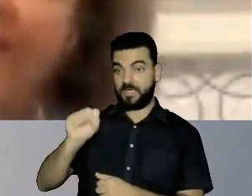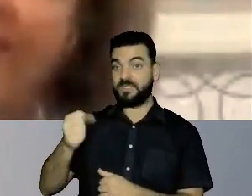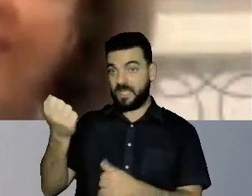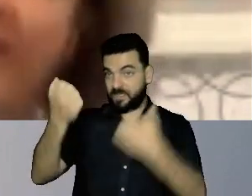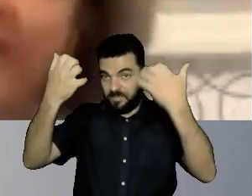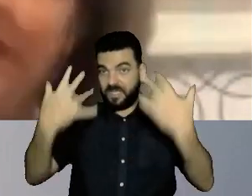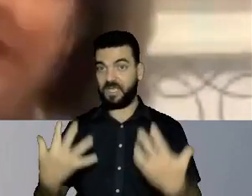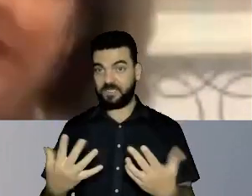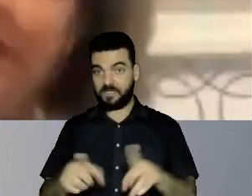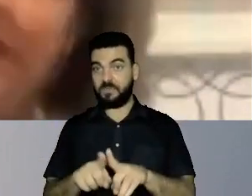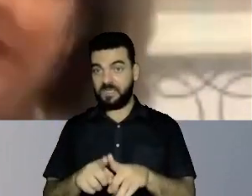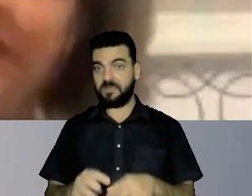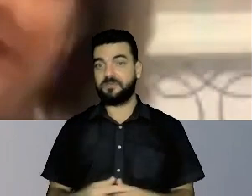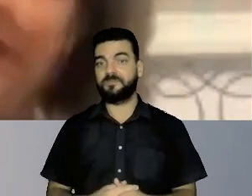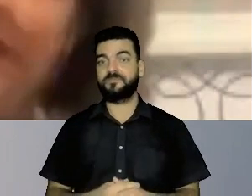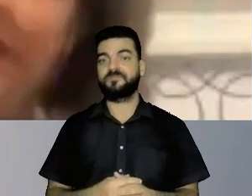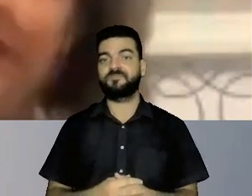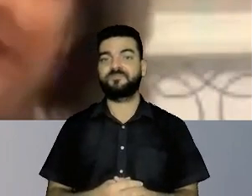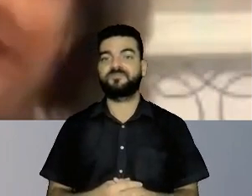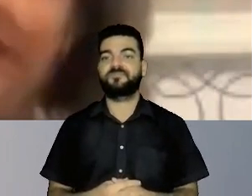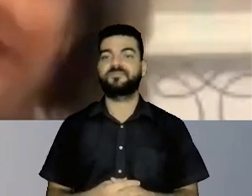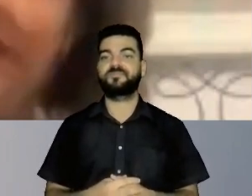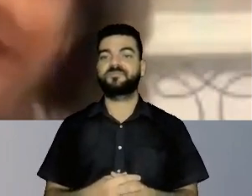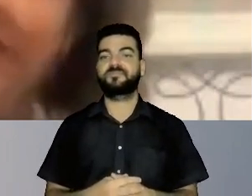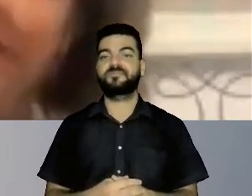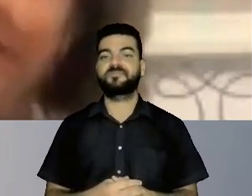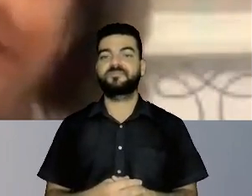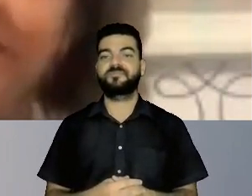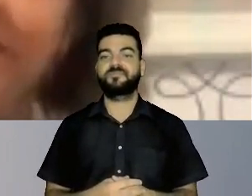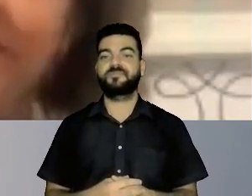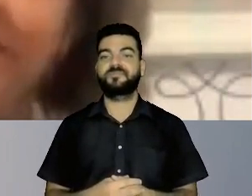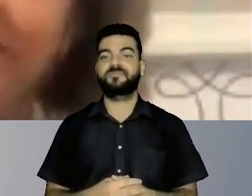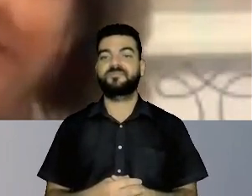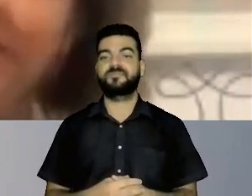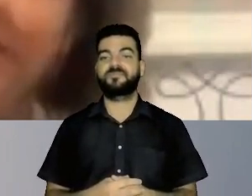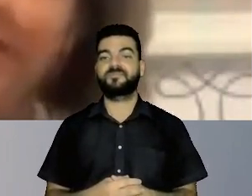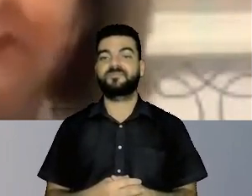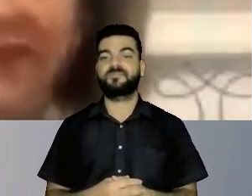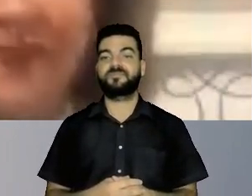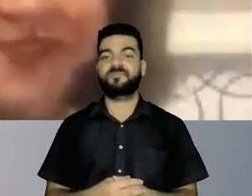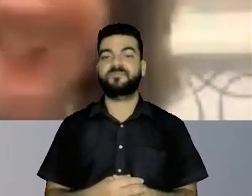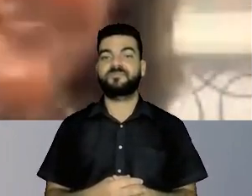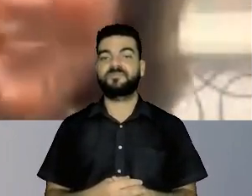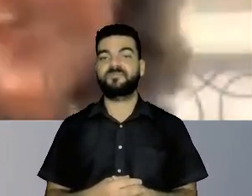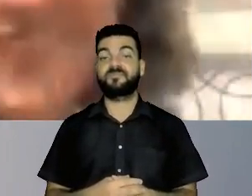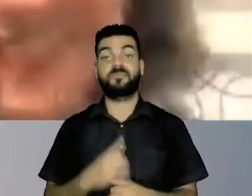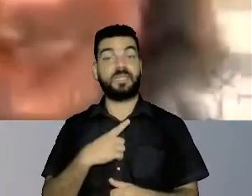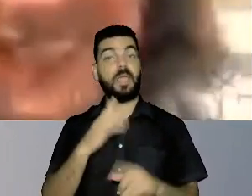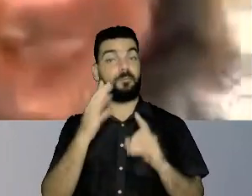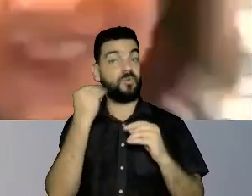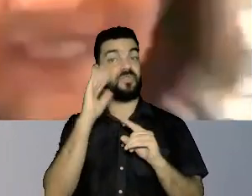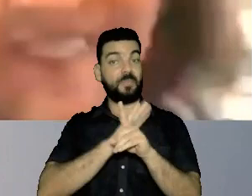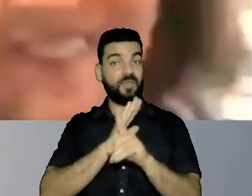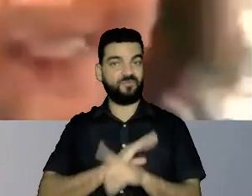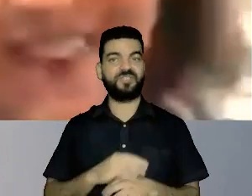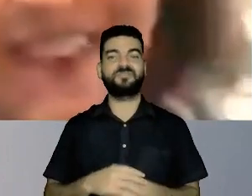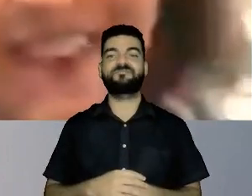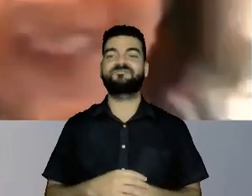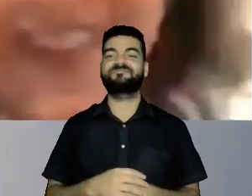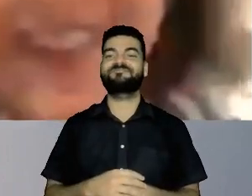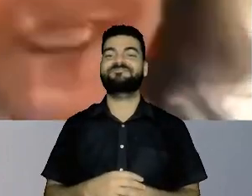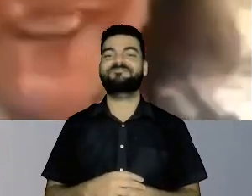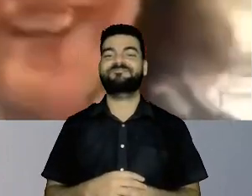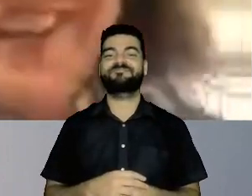da fala, e então, já, não sei se a doutora Inês gostaria de colocar alguma coisa. Doutora Inês,